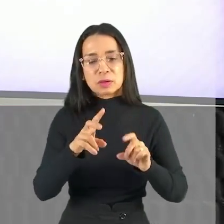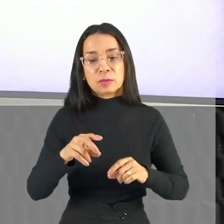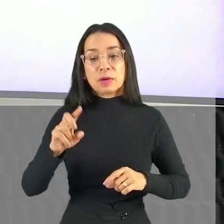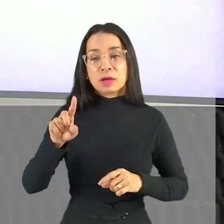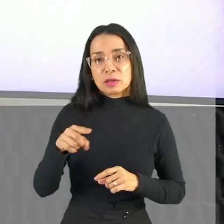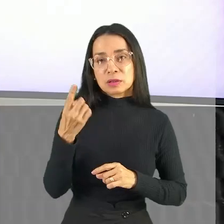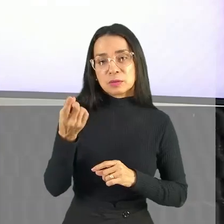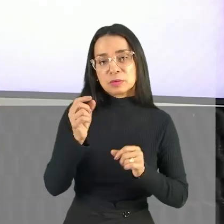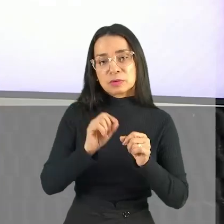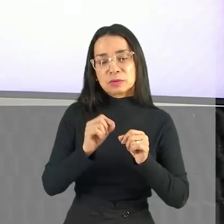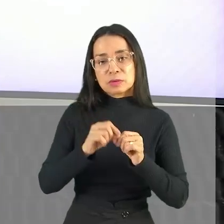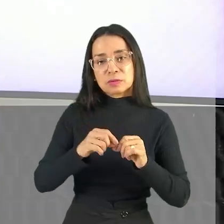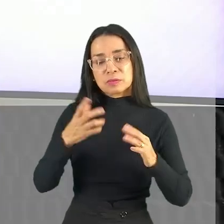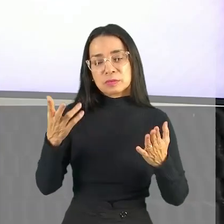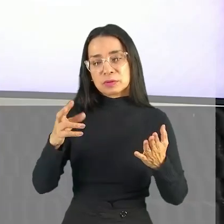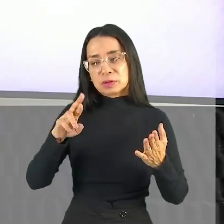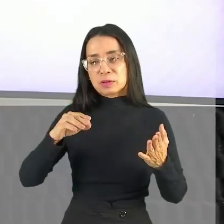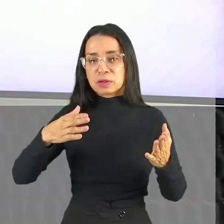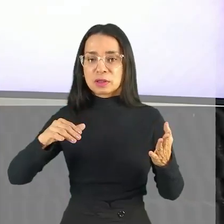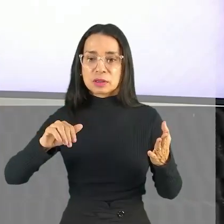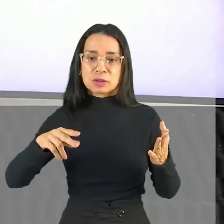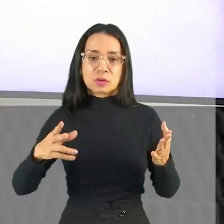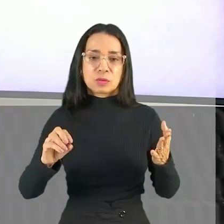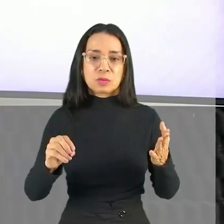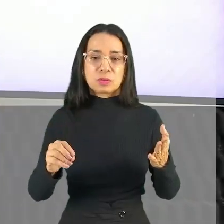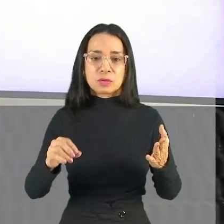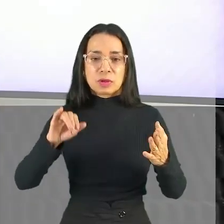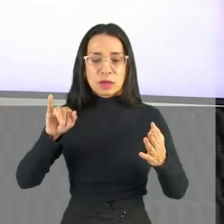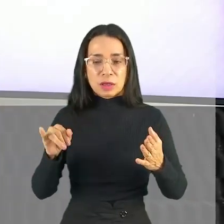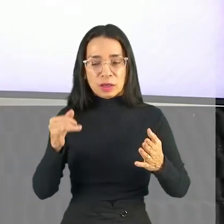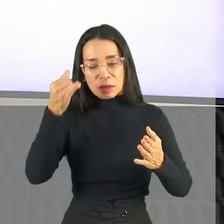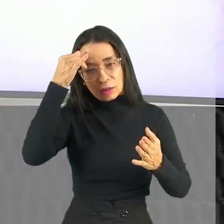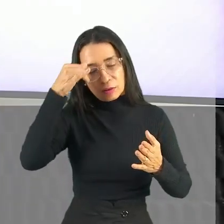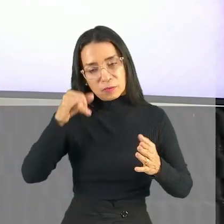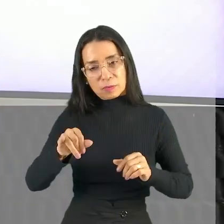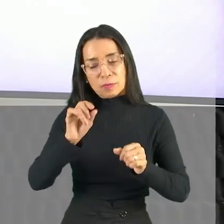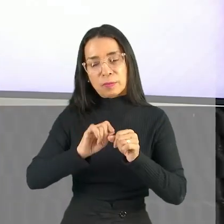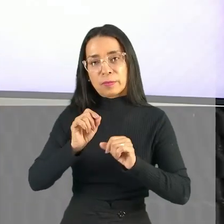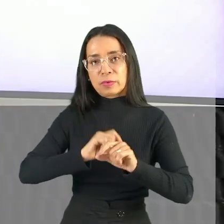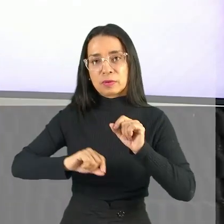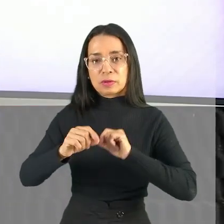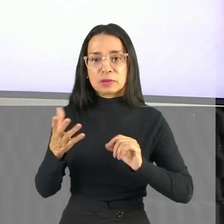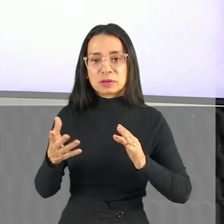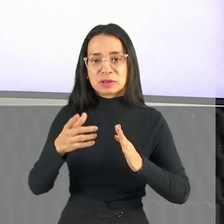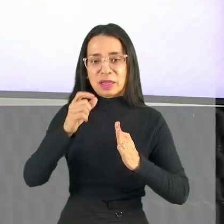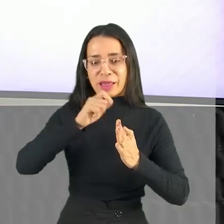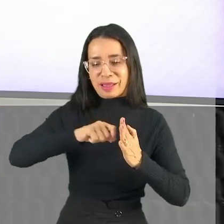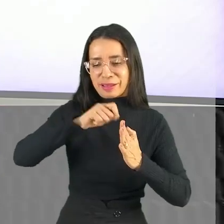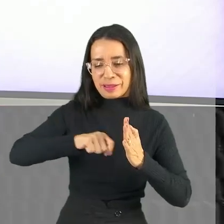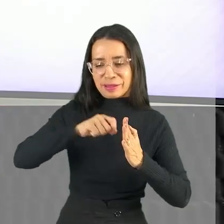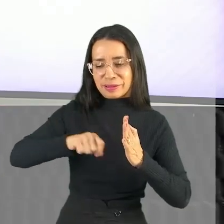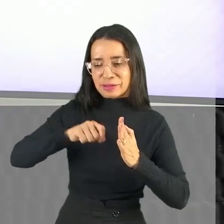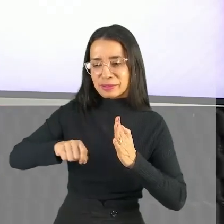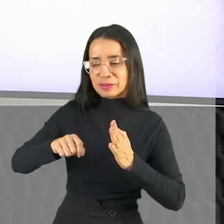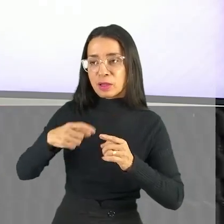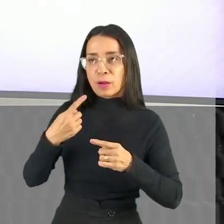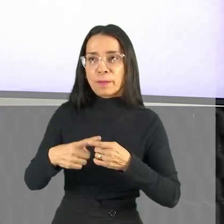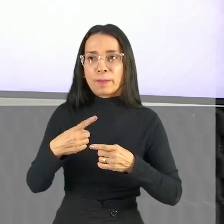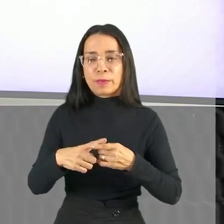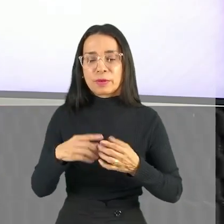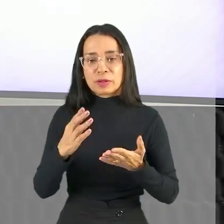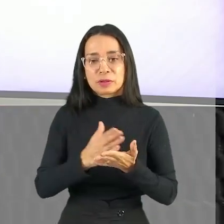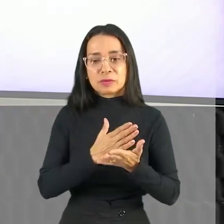rascunho, lembrando, evite fazer tantos borrões, mesmo que seja o seu rascunho, porque às vezes nós escrevemos várias palavras e